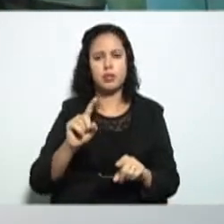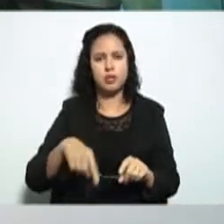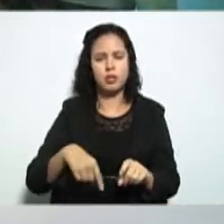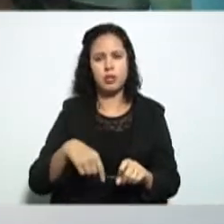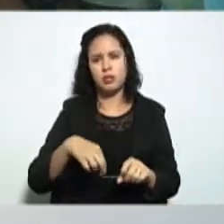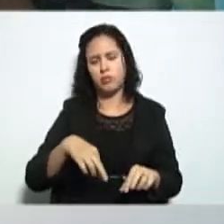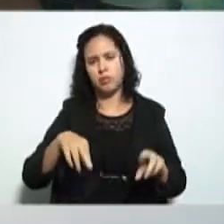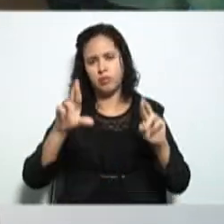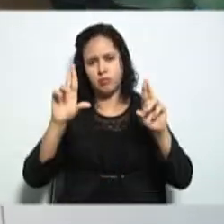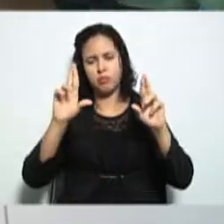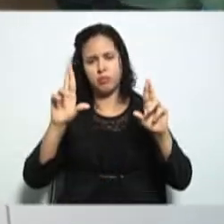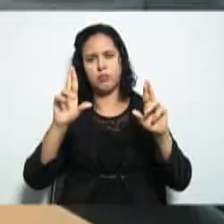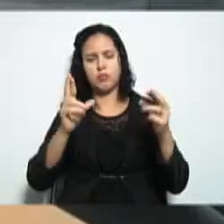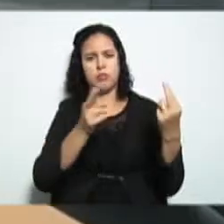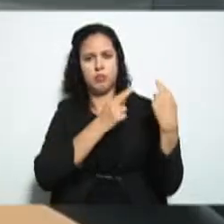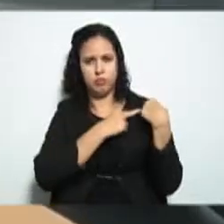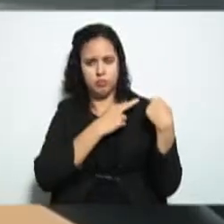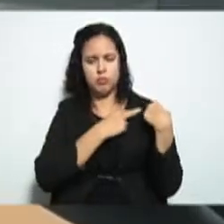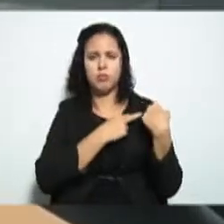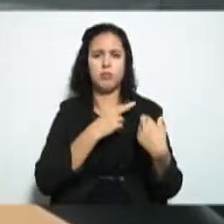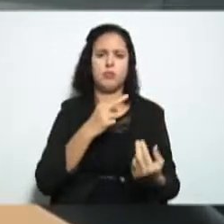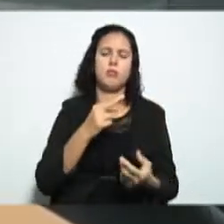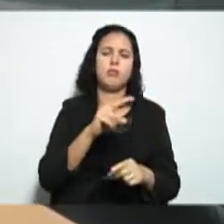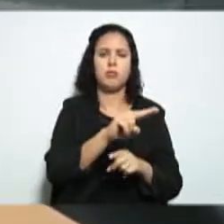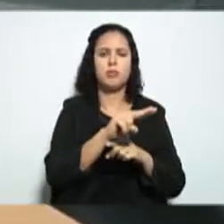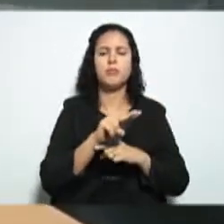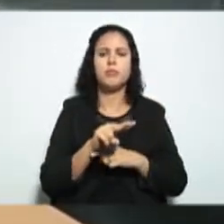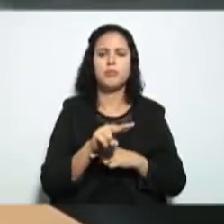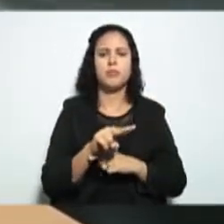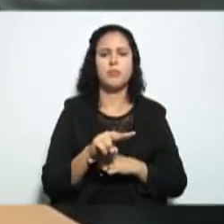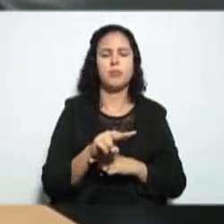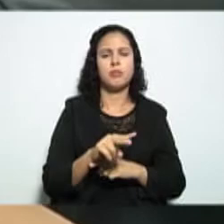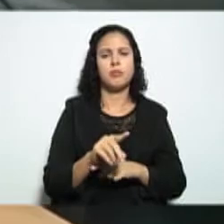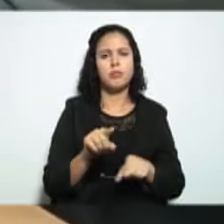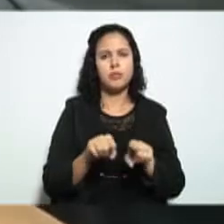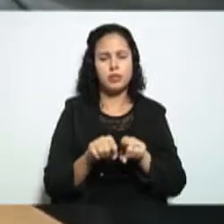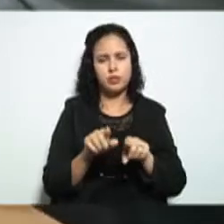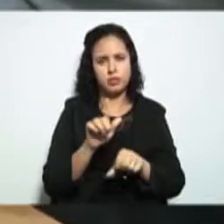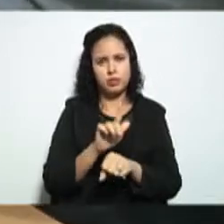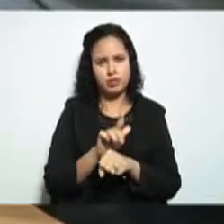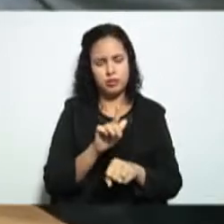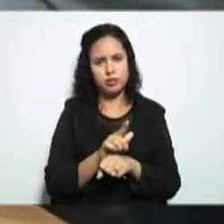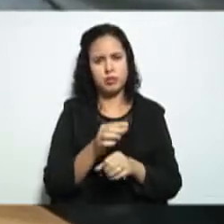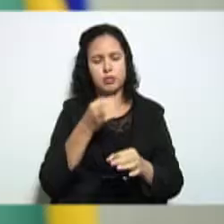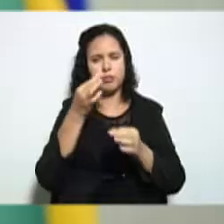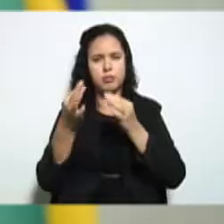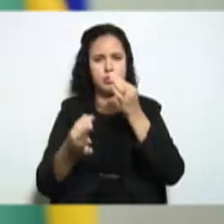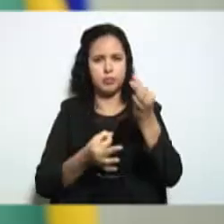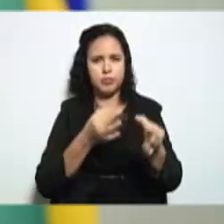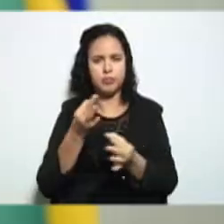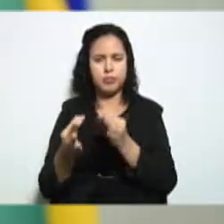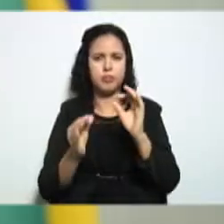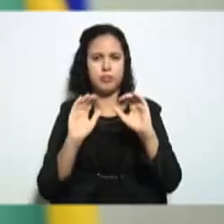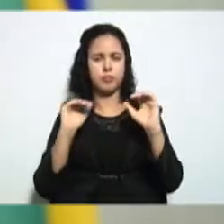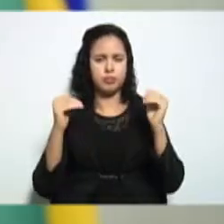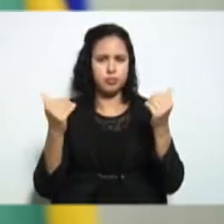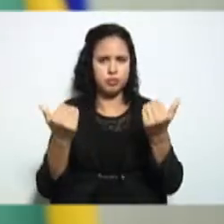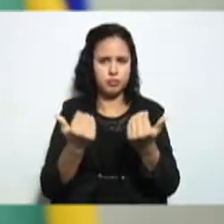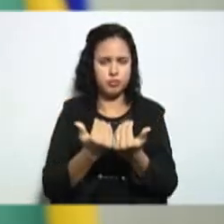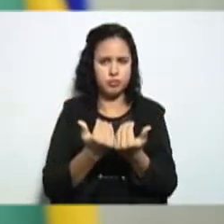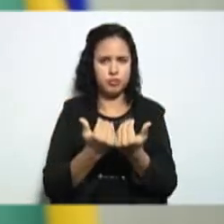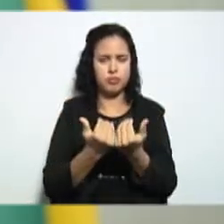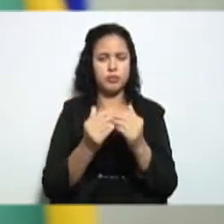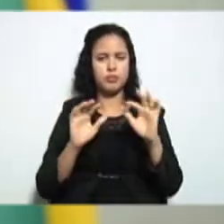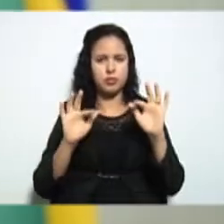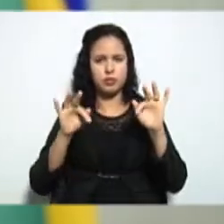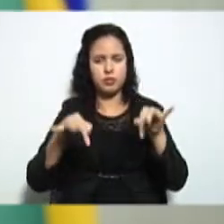donos da cooperativa, então eles têm uma voz ativa dentro da cooperativa, né, na sua gestão, dando suas opiniões nas assembleias. Ao